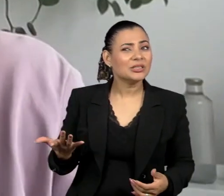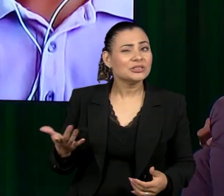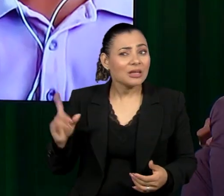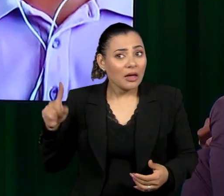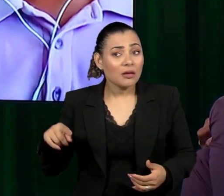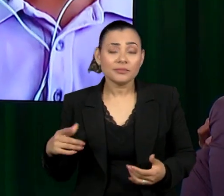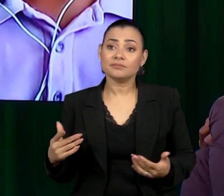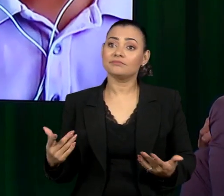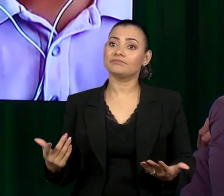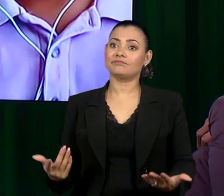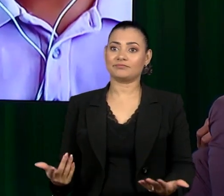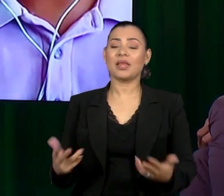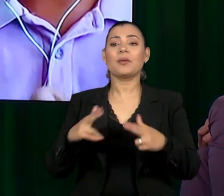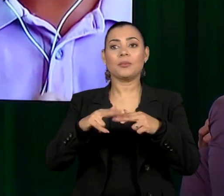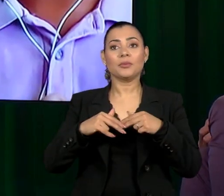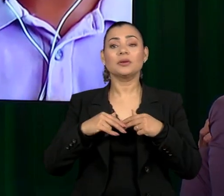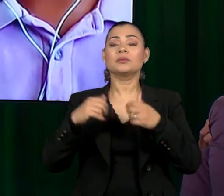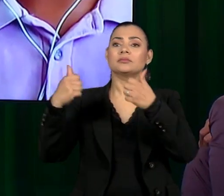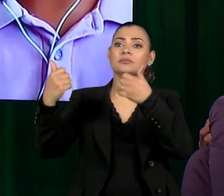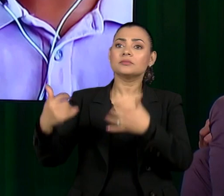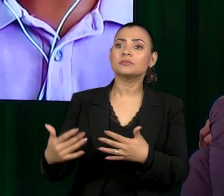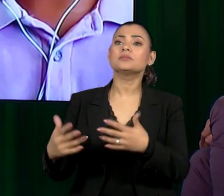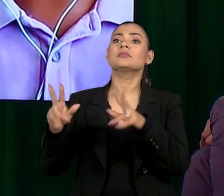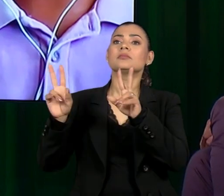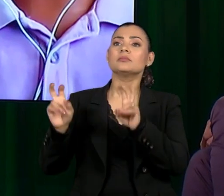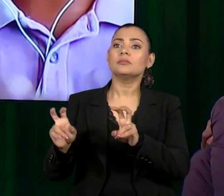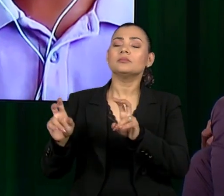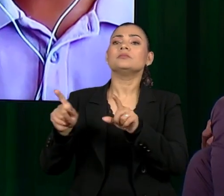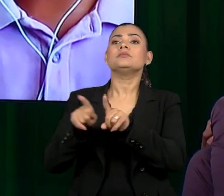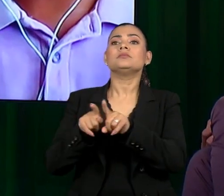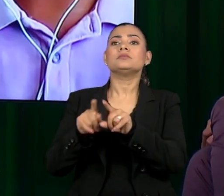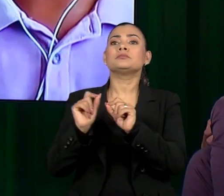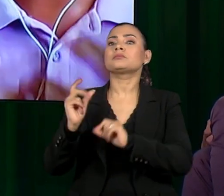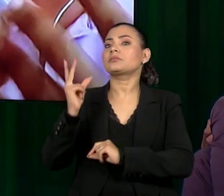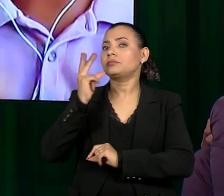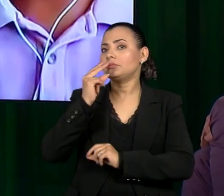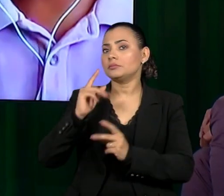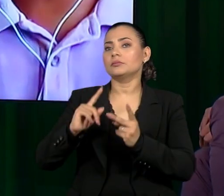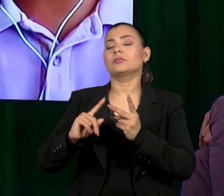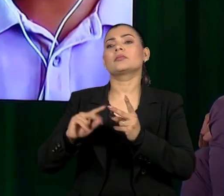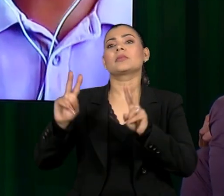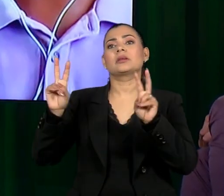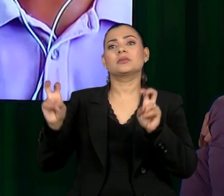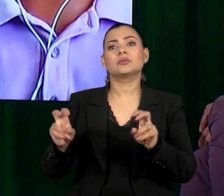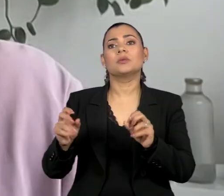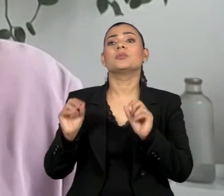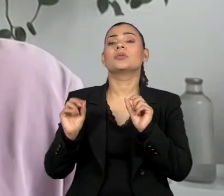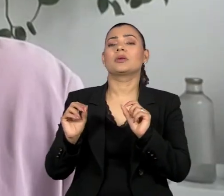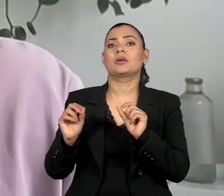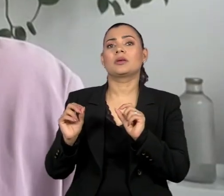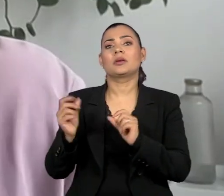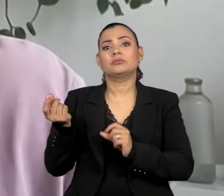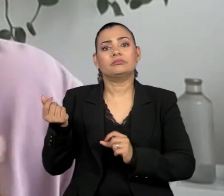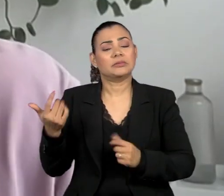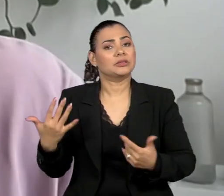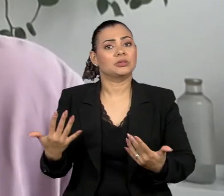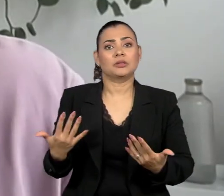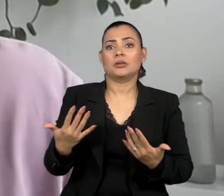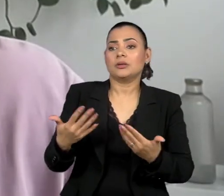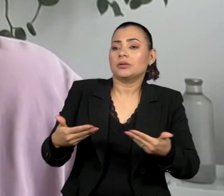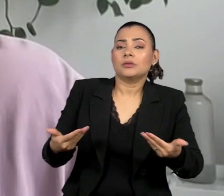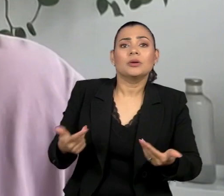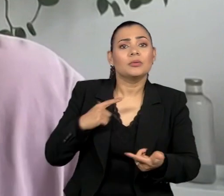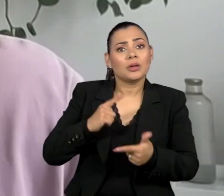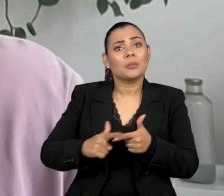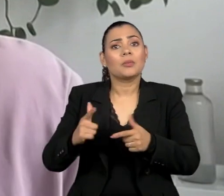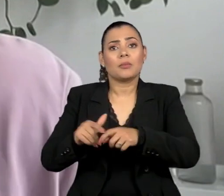tratar isso. E aí, quando a gente vai falar em questões relacionadas à nutrição também, a gente fala de insegurança alimentar. Quando a gente vai falar, eu tenho um